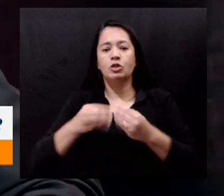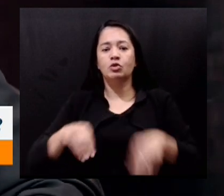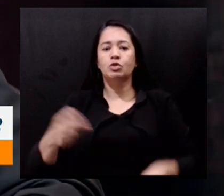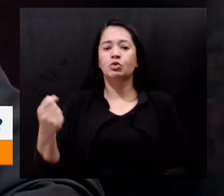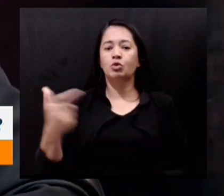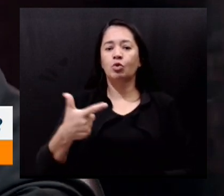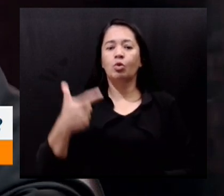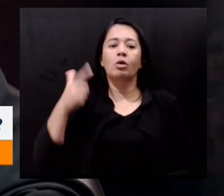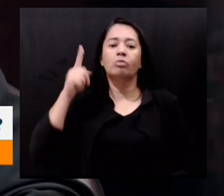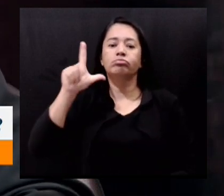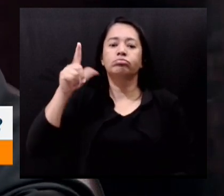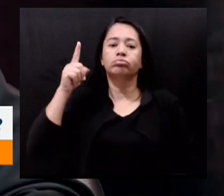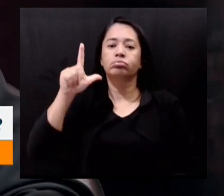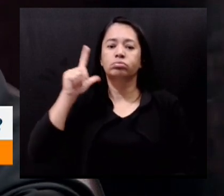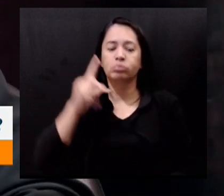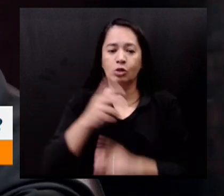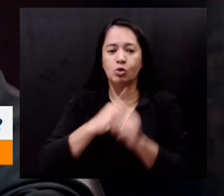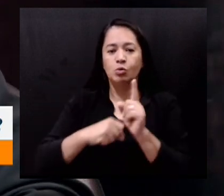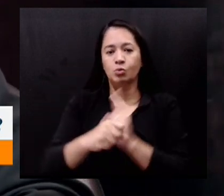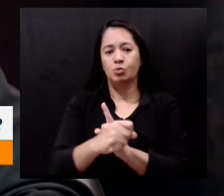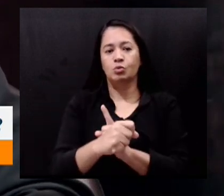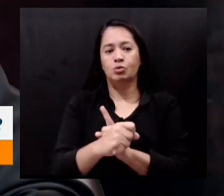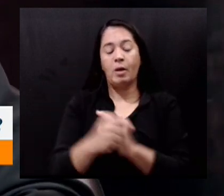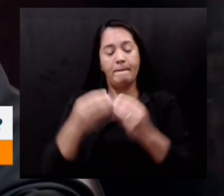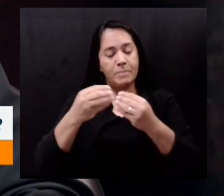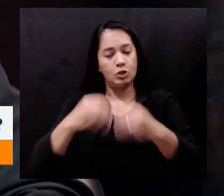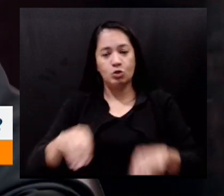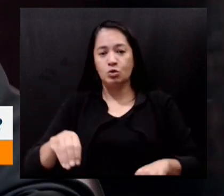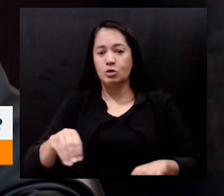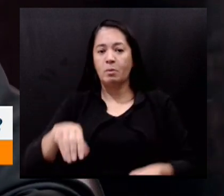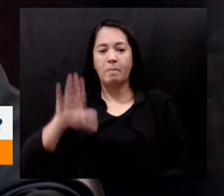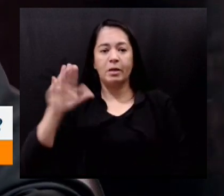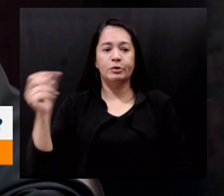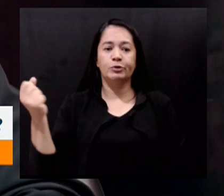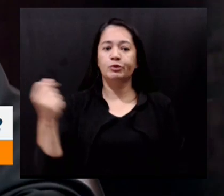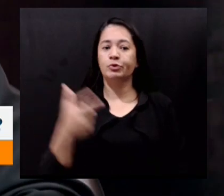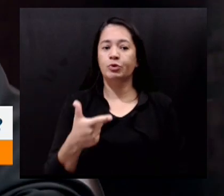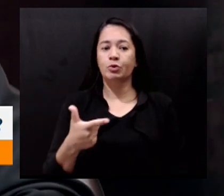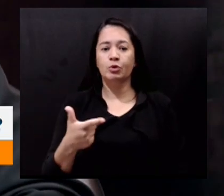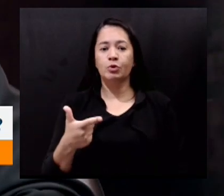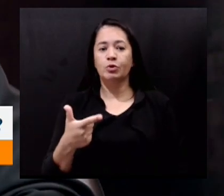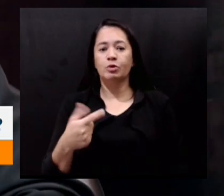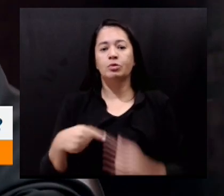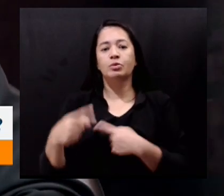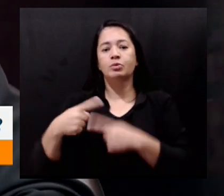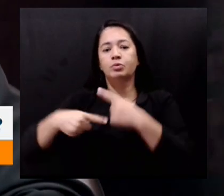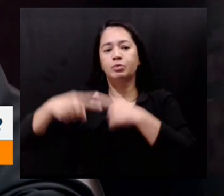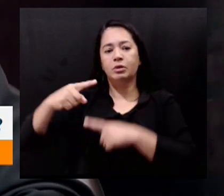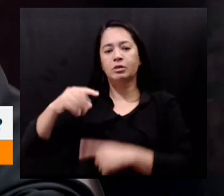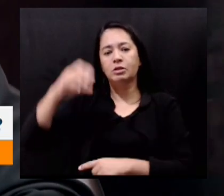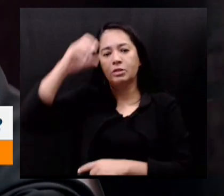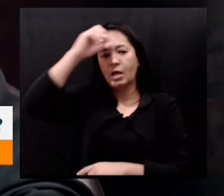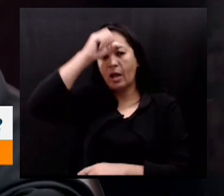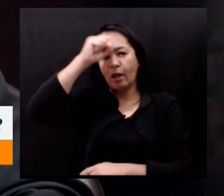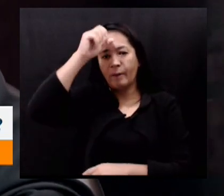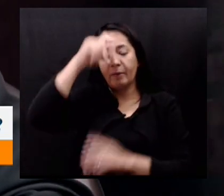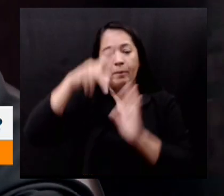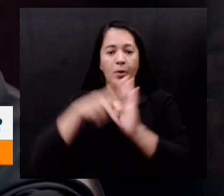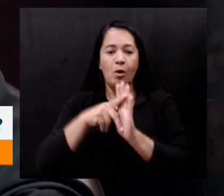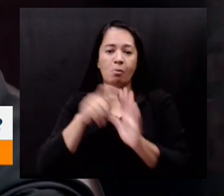mais, prejuízo do que desenvolvimento ou aprendizagem para aquela pessoa, né. E as pessoas